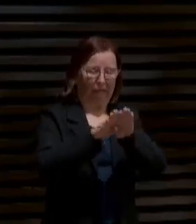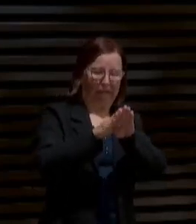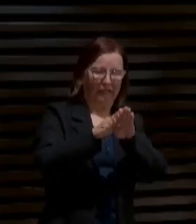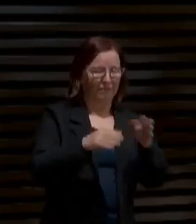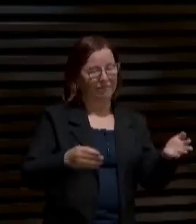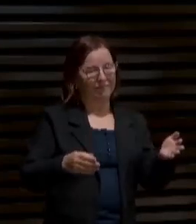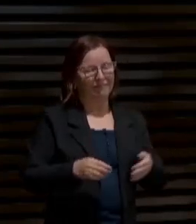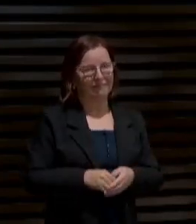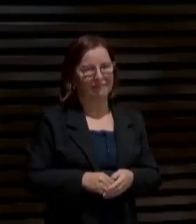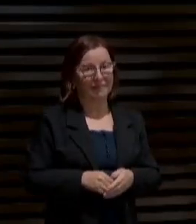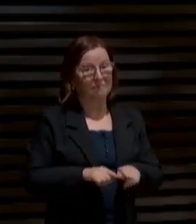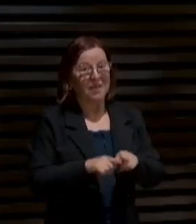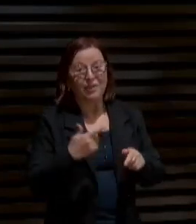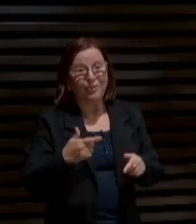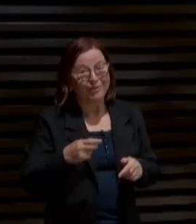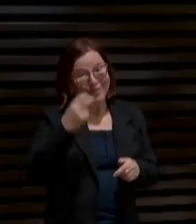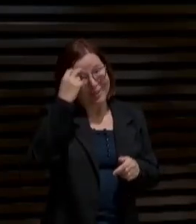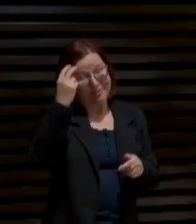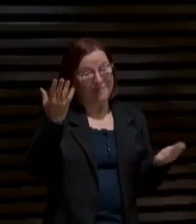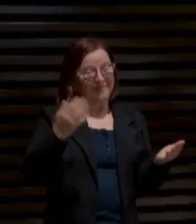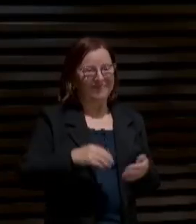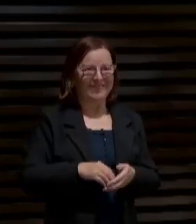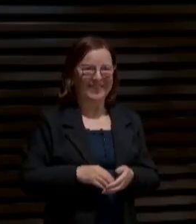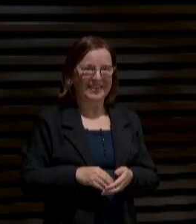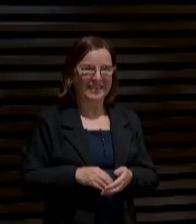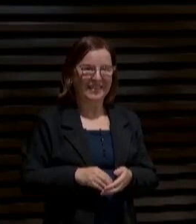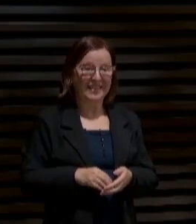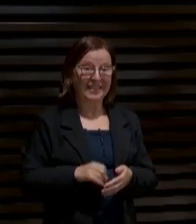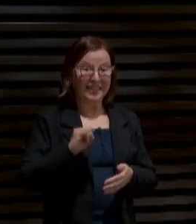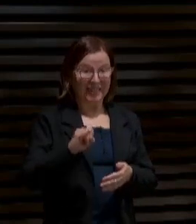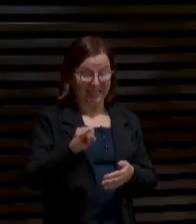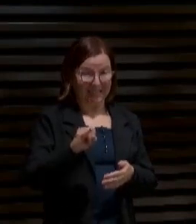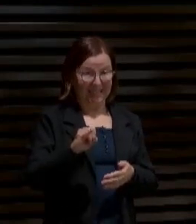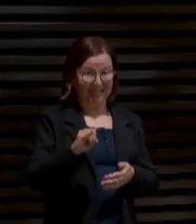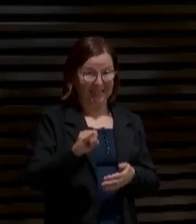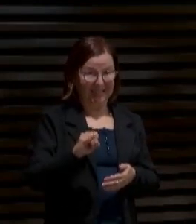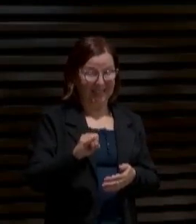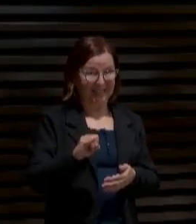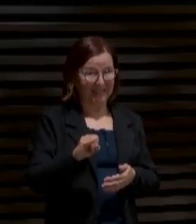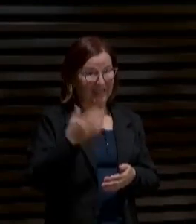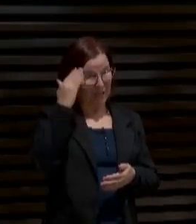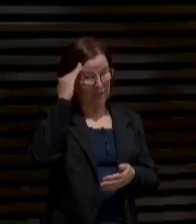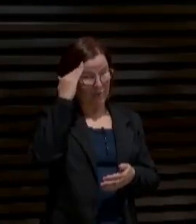já que eu não tenho essa capa de entender no de primeira e eu preciso de mastigar palavra que você de